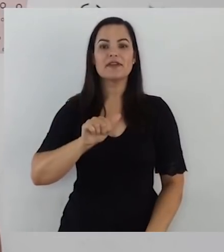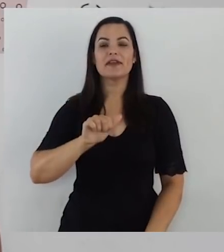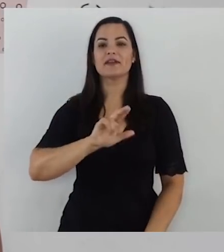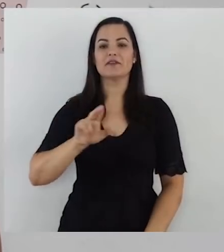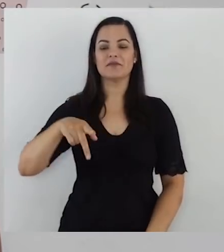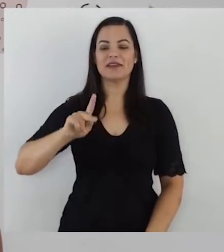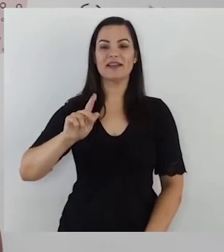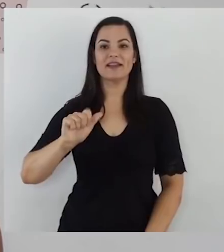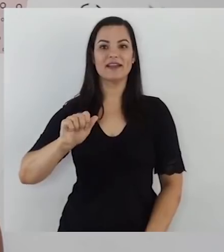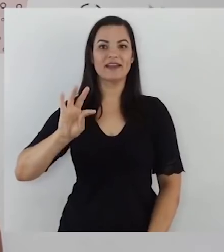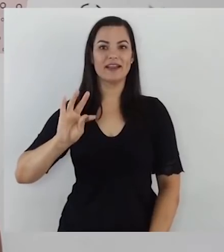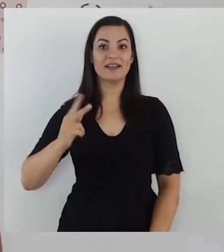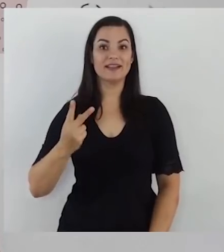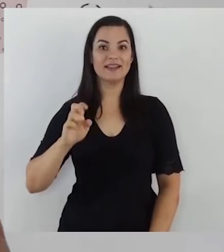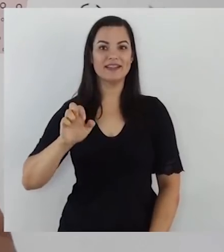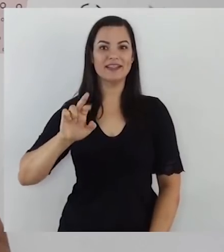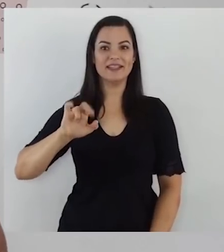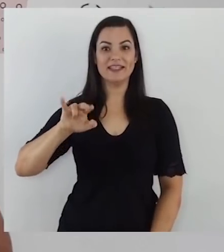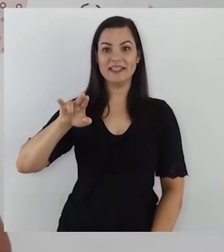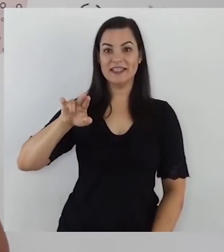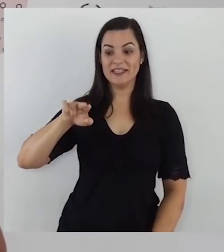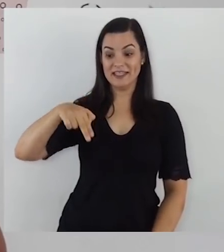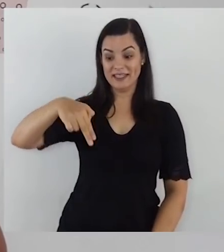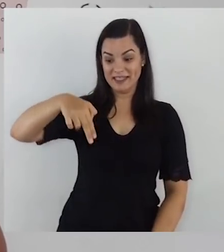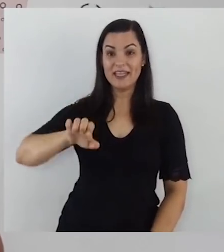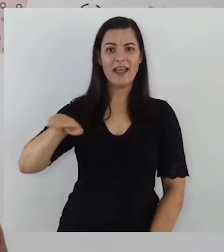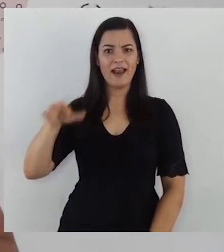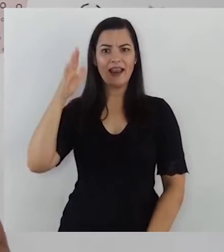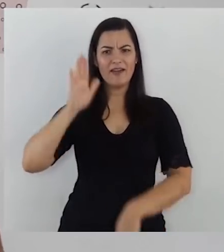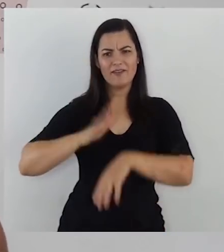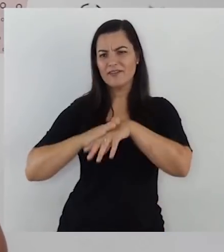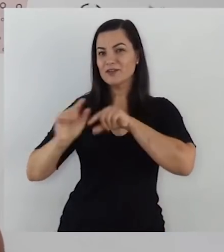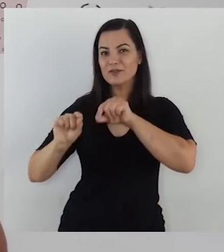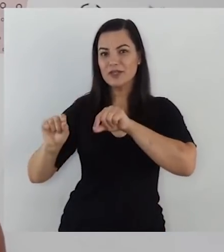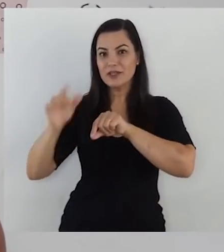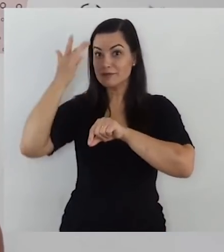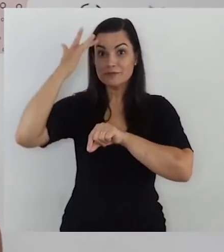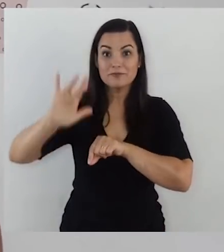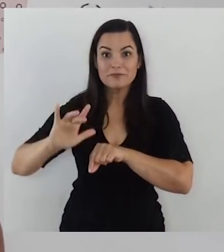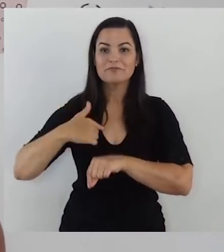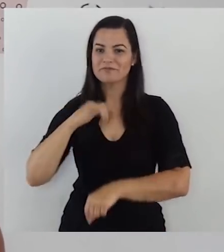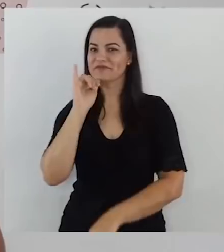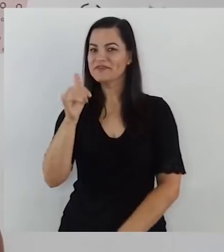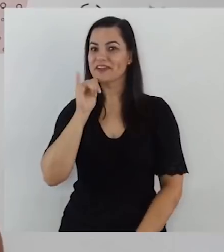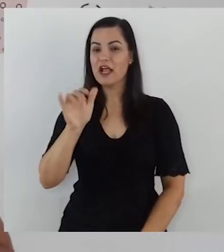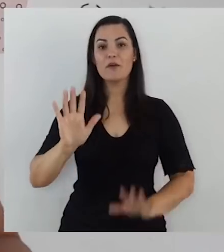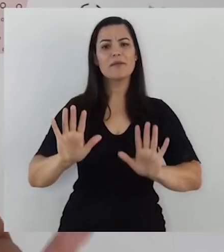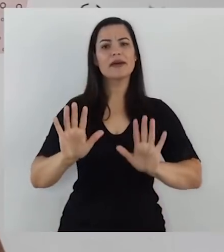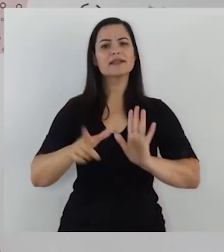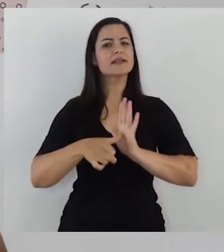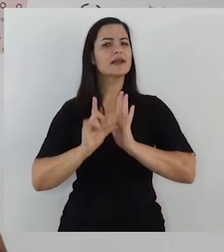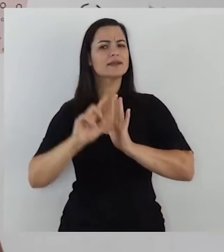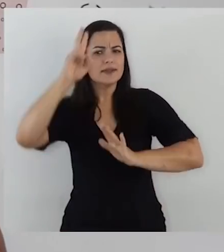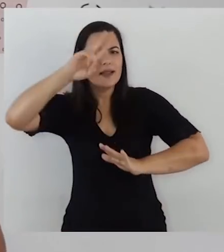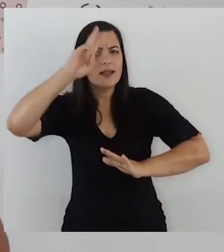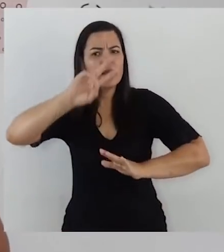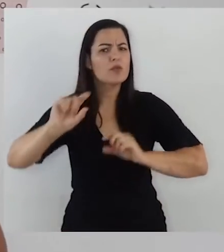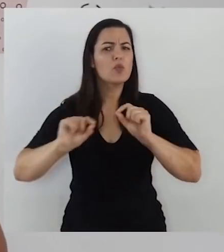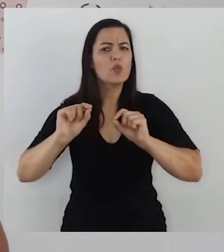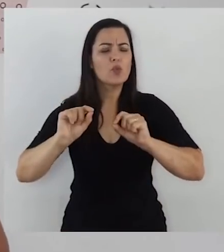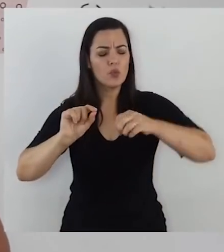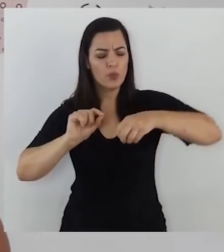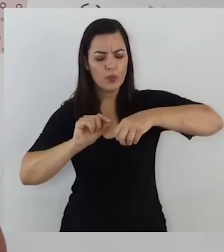conseguiu fazer? Não, né? Então eu vou te contar. Mas primeiro, vocês se lembram o que são as